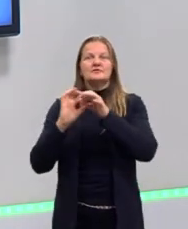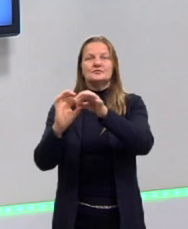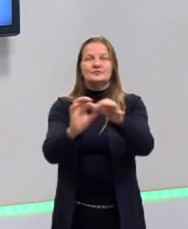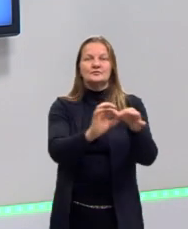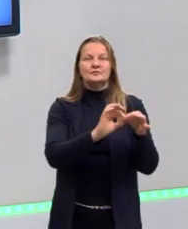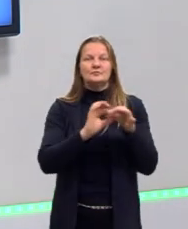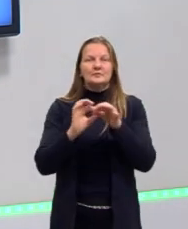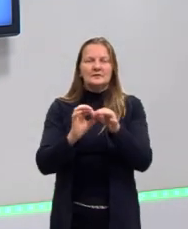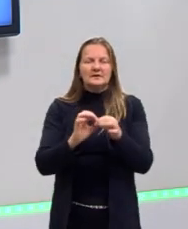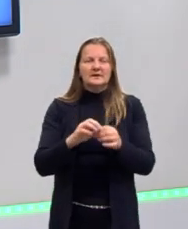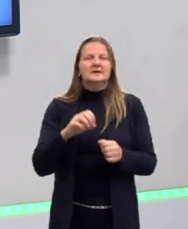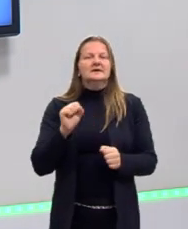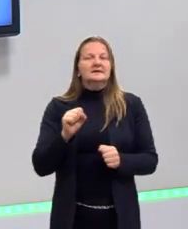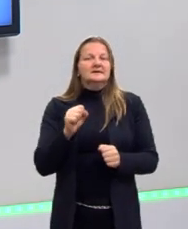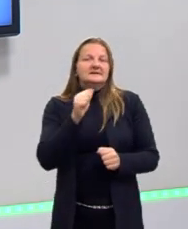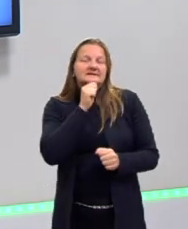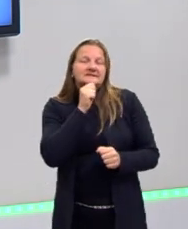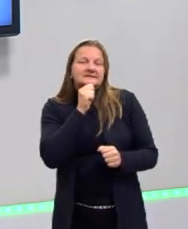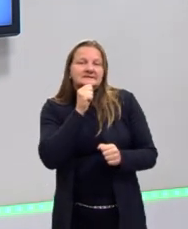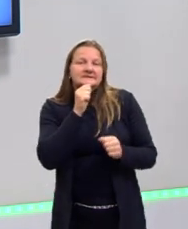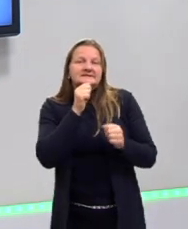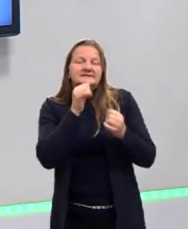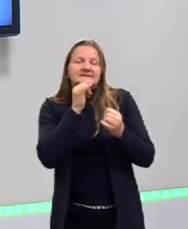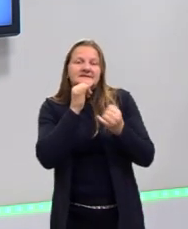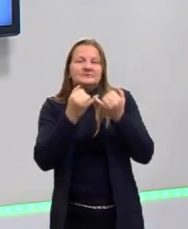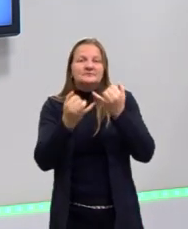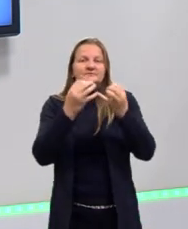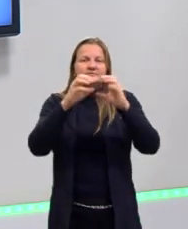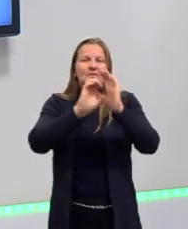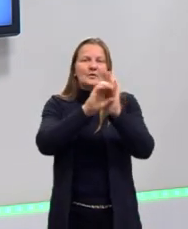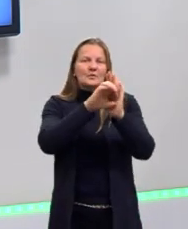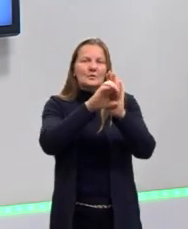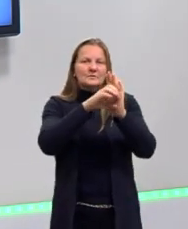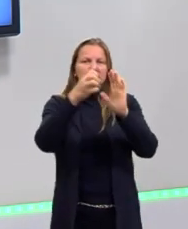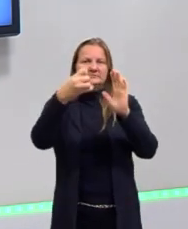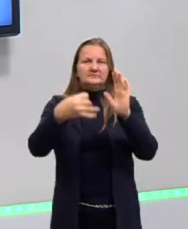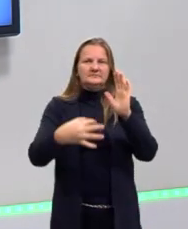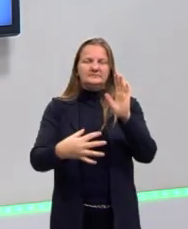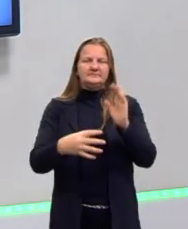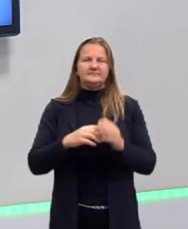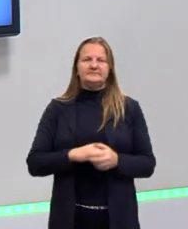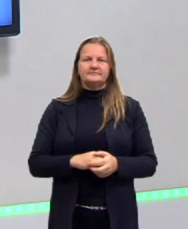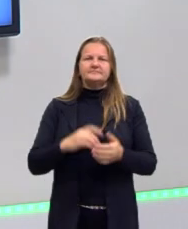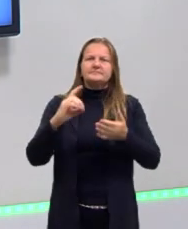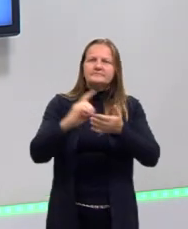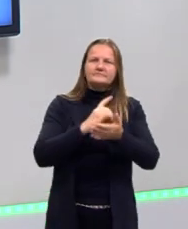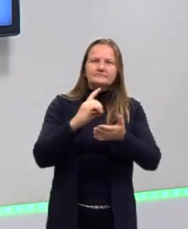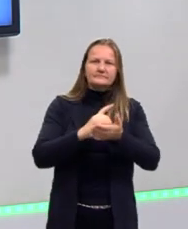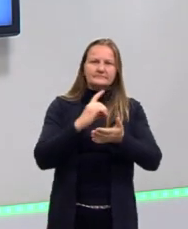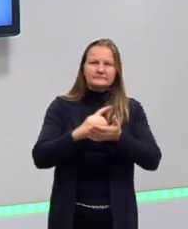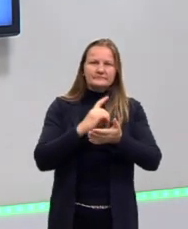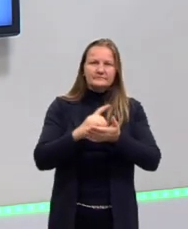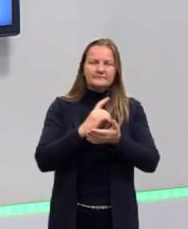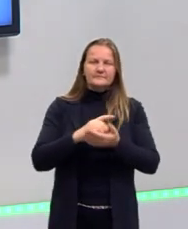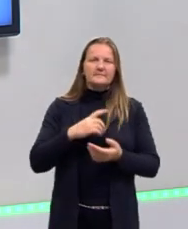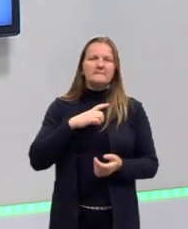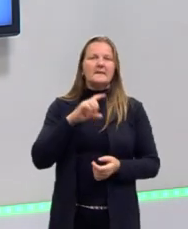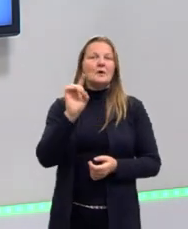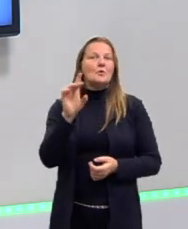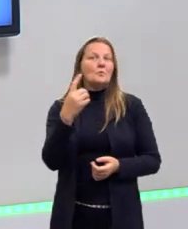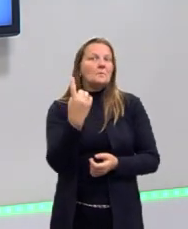Vale lembrar que a gente está trabalhando aqui com conceitos por exemplo a gente tem um único dicionário a gente tem uma única